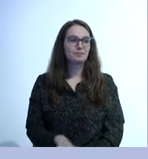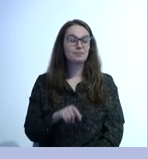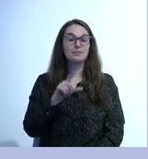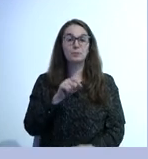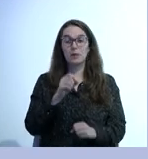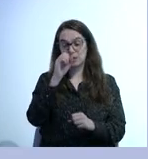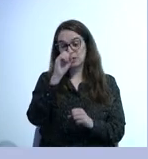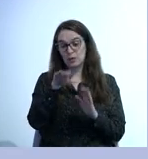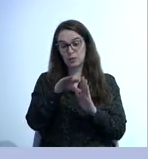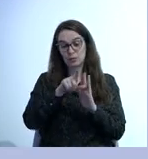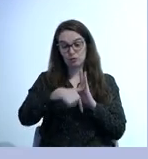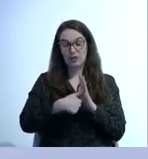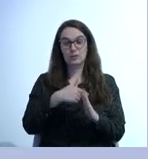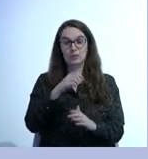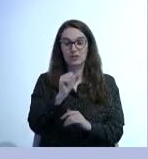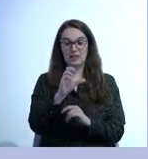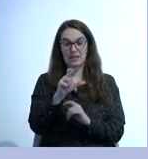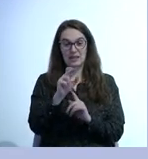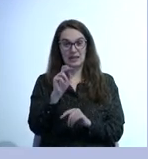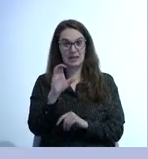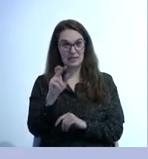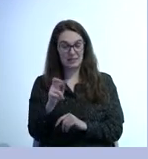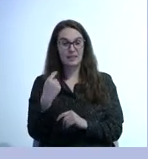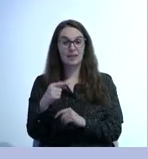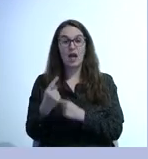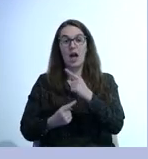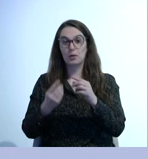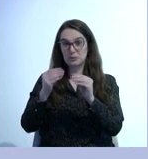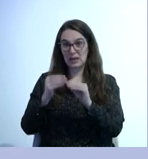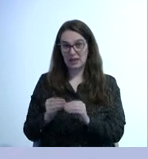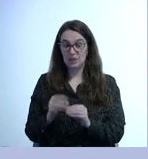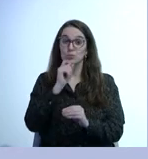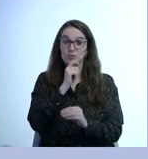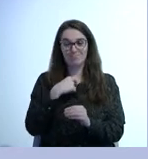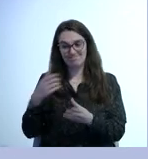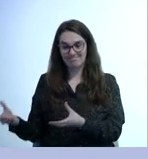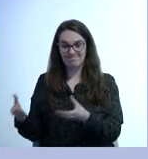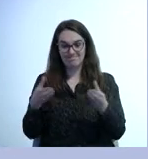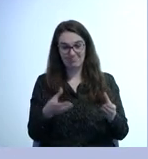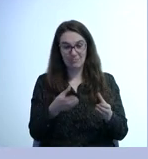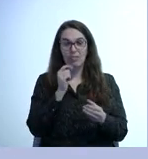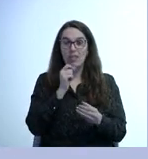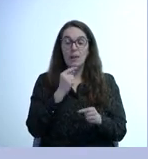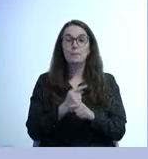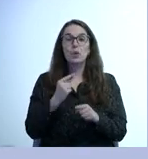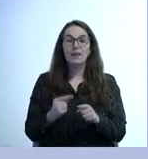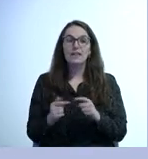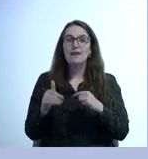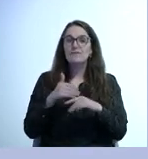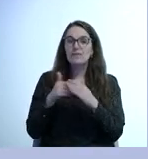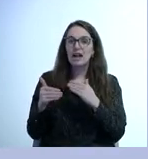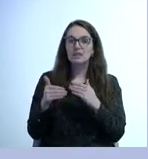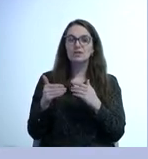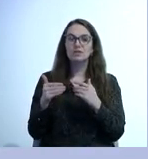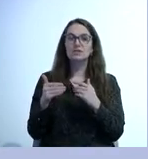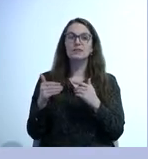Carrilho da Graça acaba por incluir uma série de maquetes que essas sim seria impossível trazer aqui para esta exposição, porque eram muitas vezes feitas